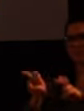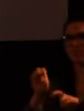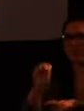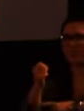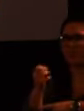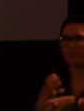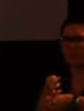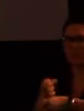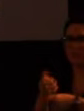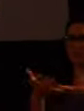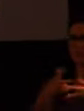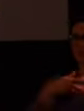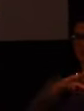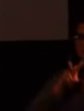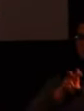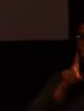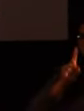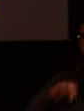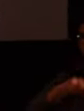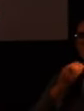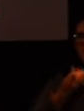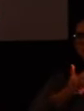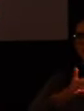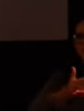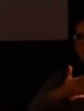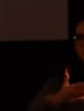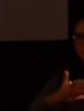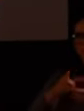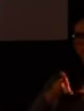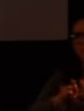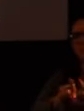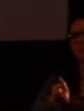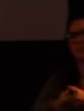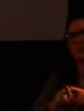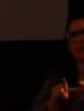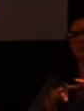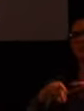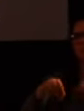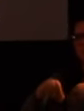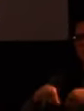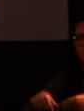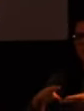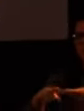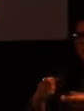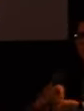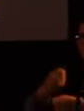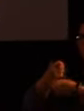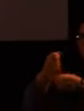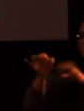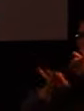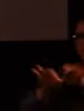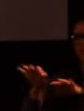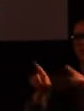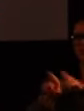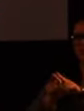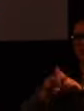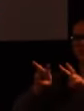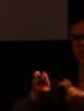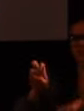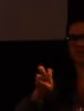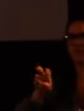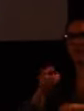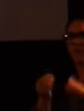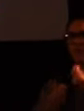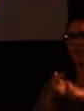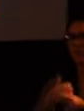vamos tratar do título do parcelamento e das urbanizações do solo. Vamos falar no título 5 da ocupação do